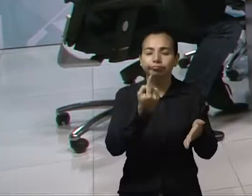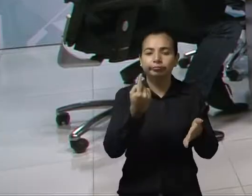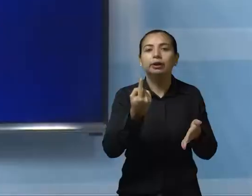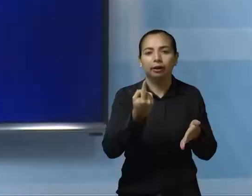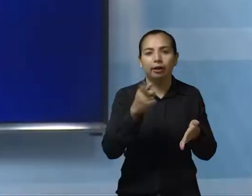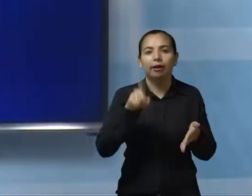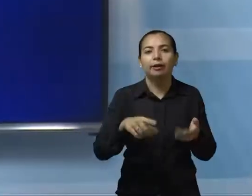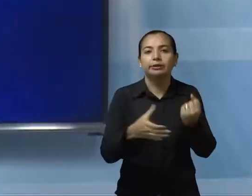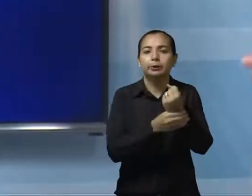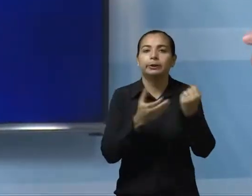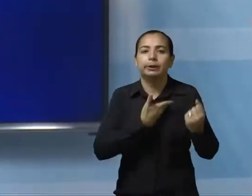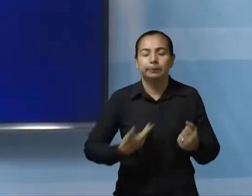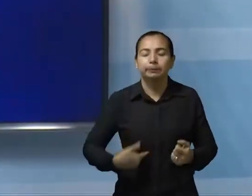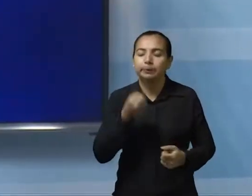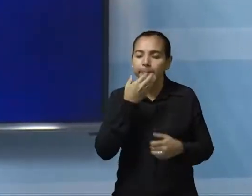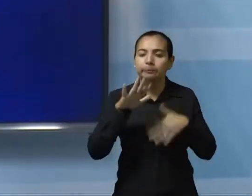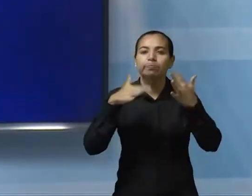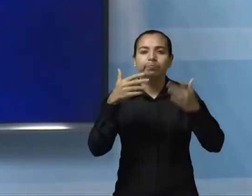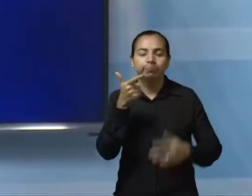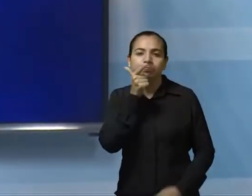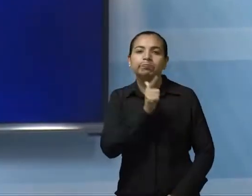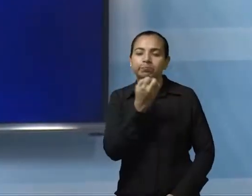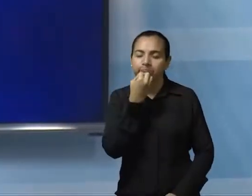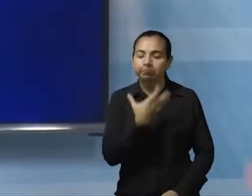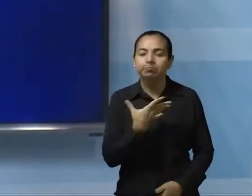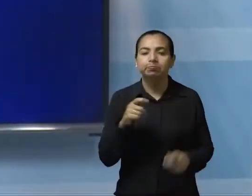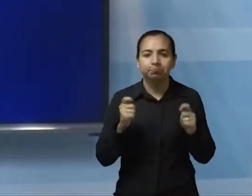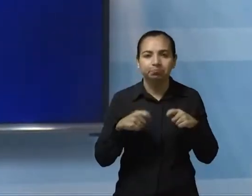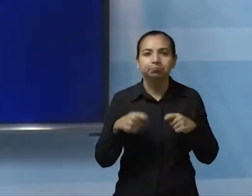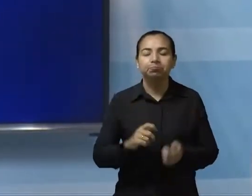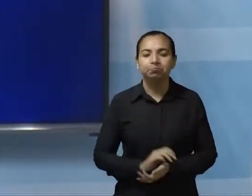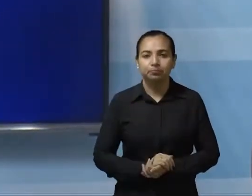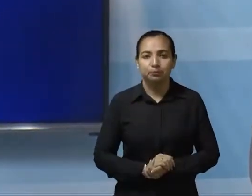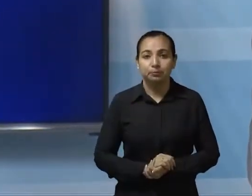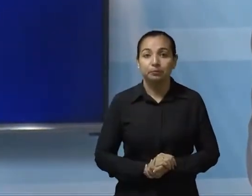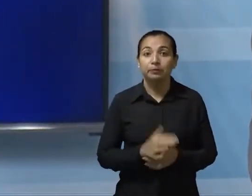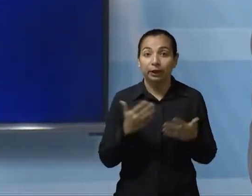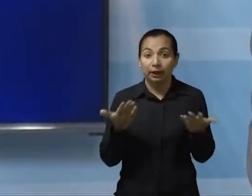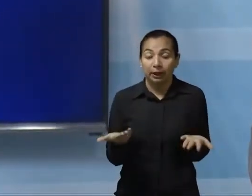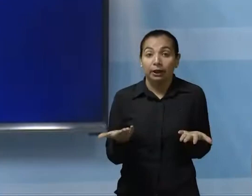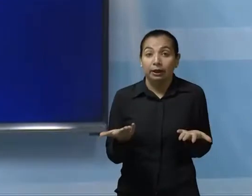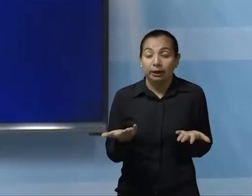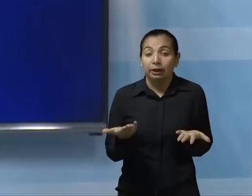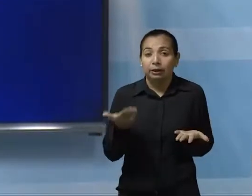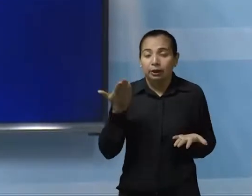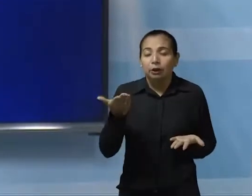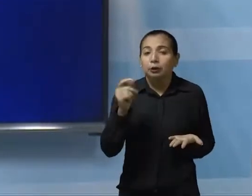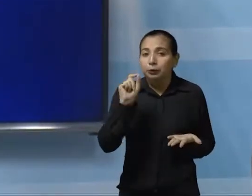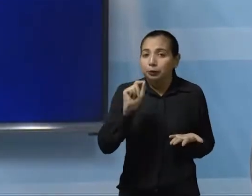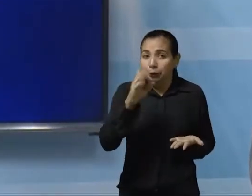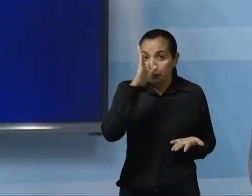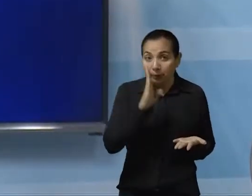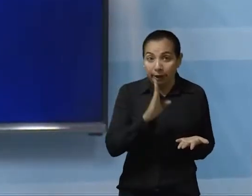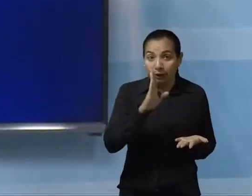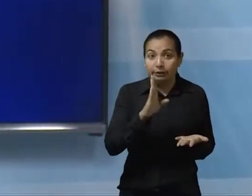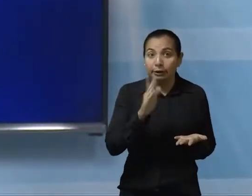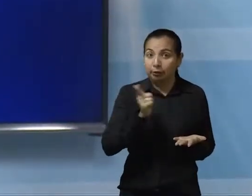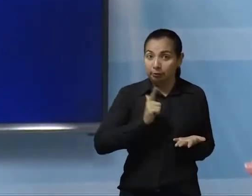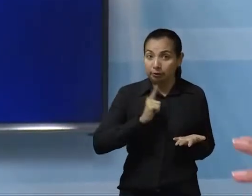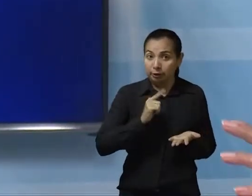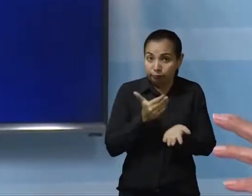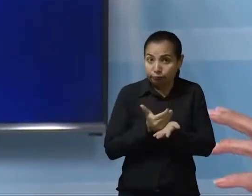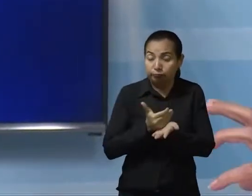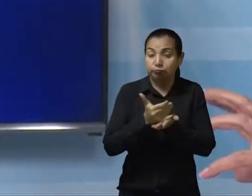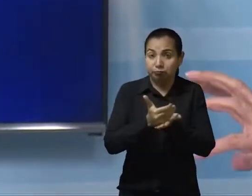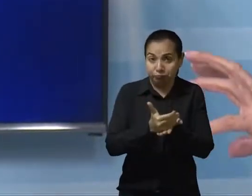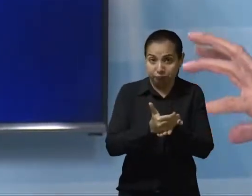avanços. Cláudio, pelas palavras do professor César Barreira, ele acha que o Brasil inicia agora